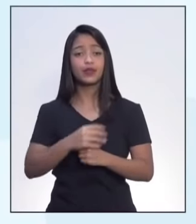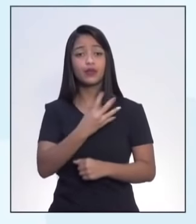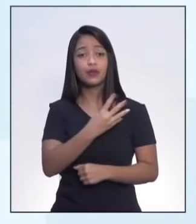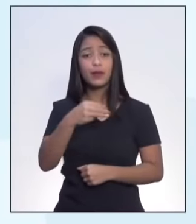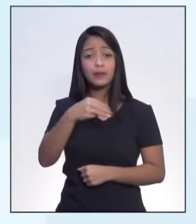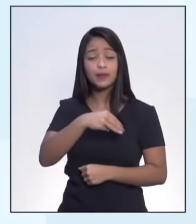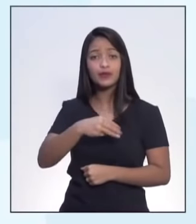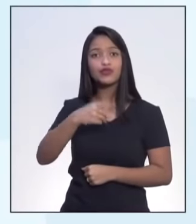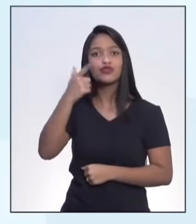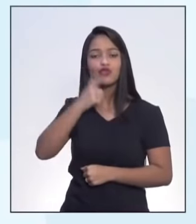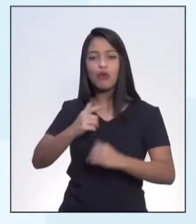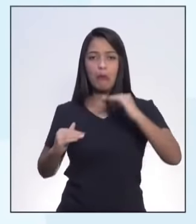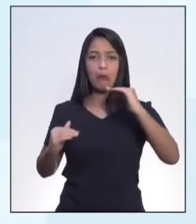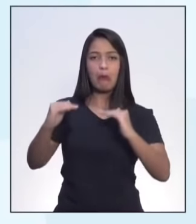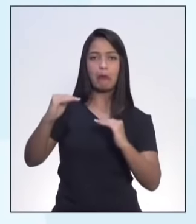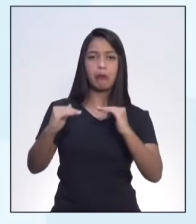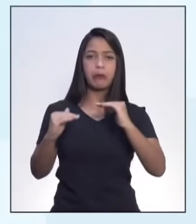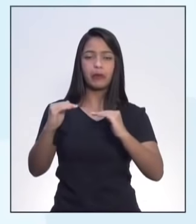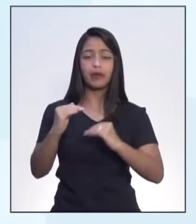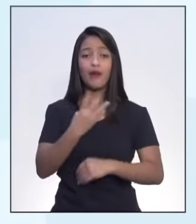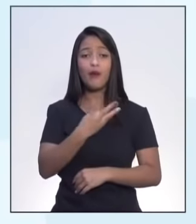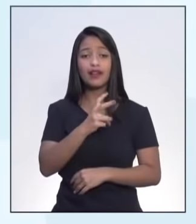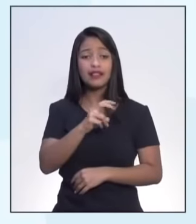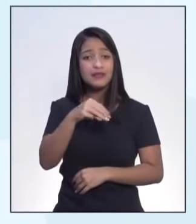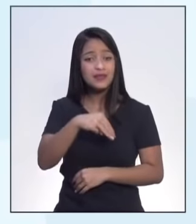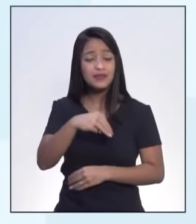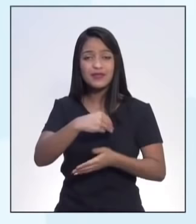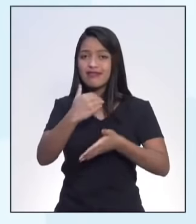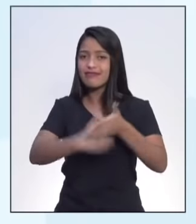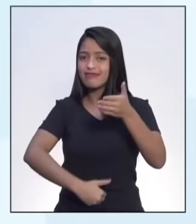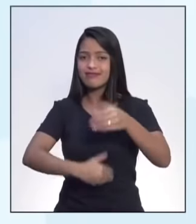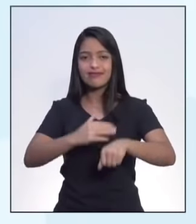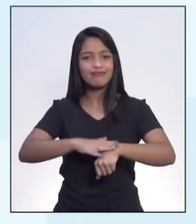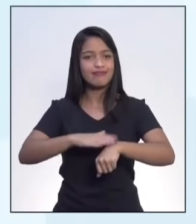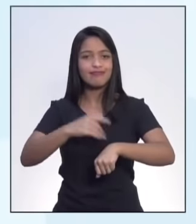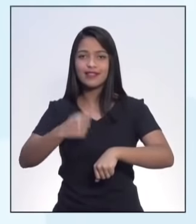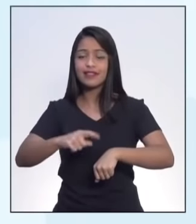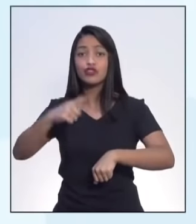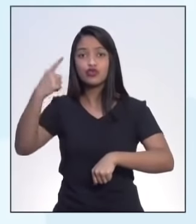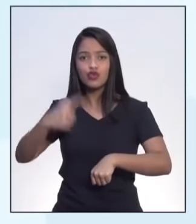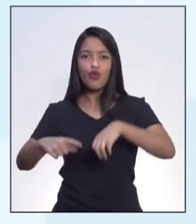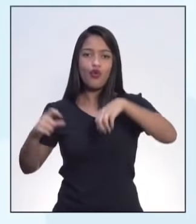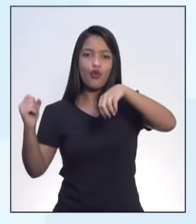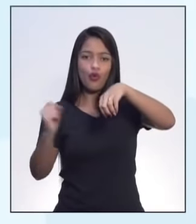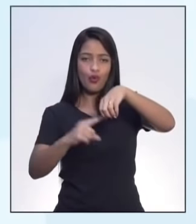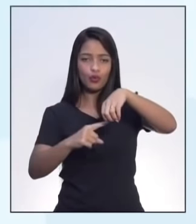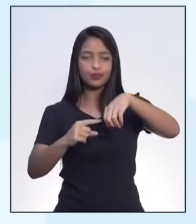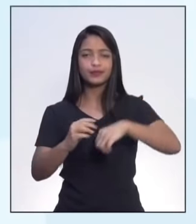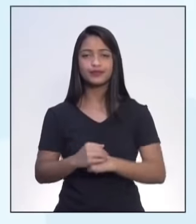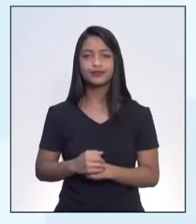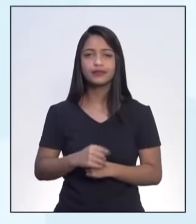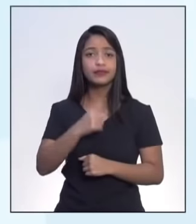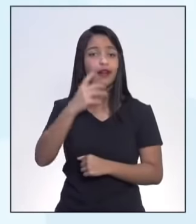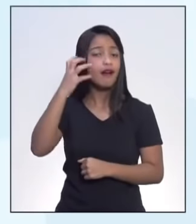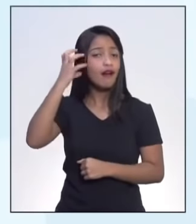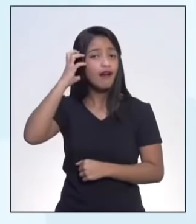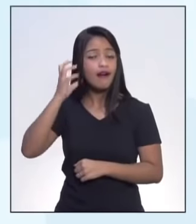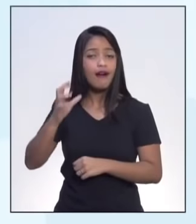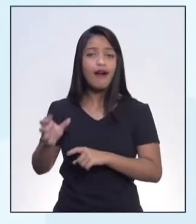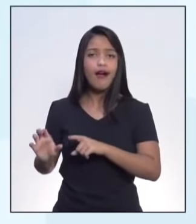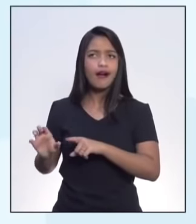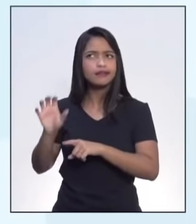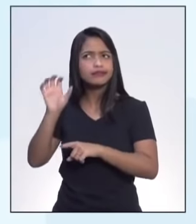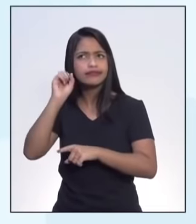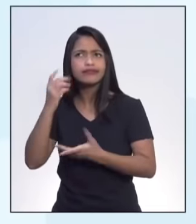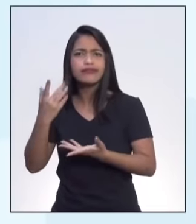aos 45 minutos, não haveria desconto no tempo. Mais um gol. Para quem estava acompanhando o jogo pelo rádio, era difícil